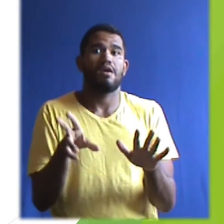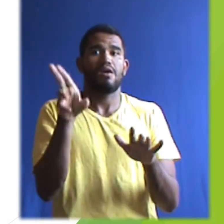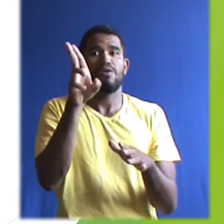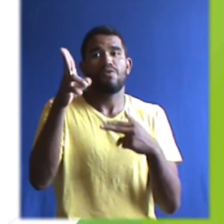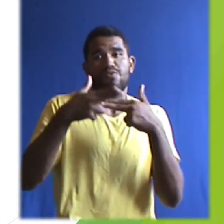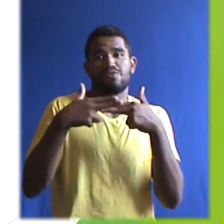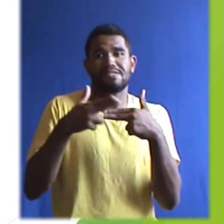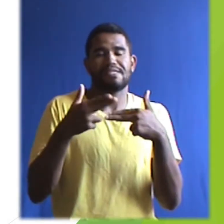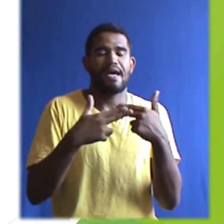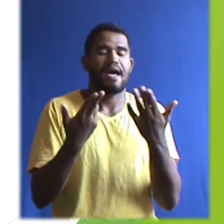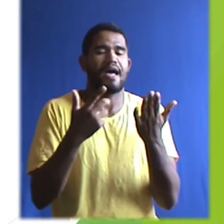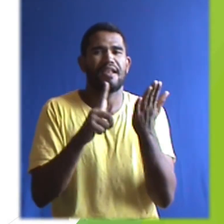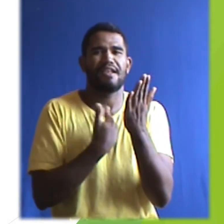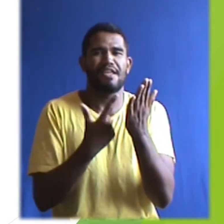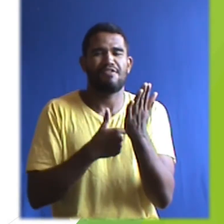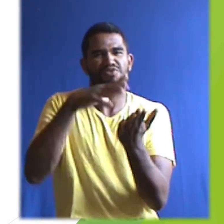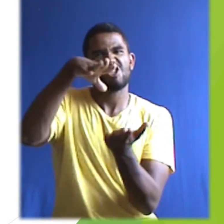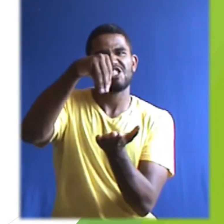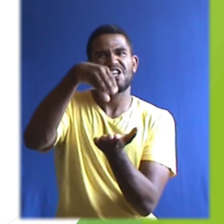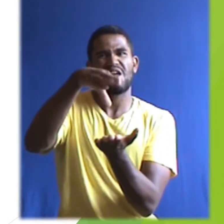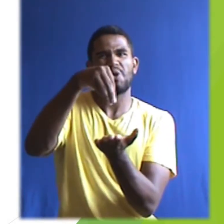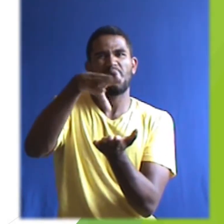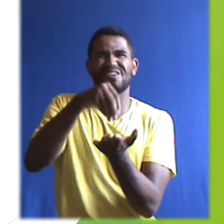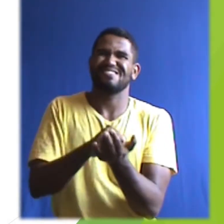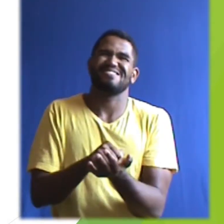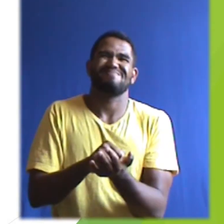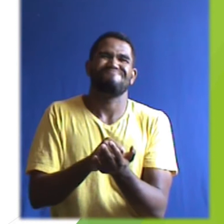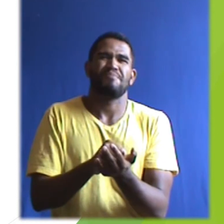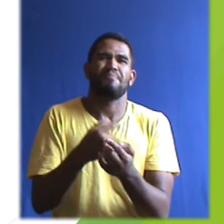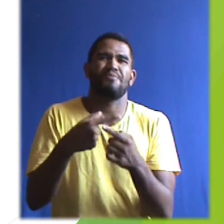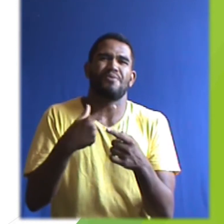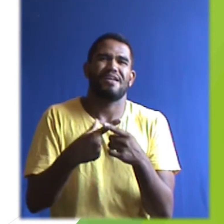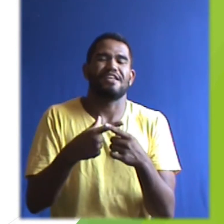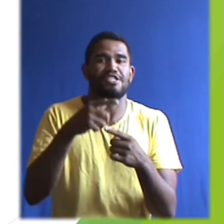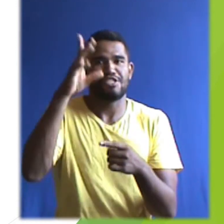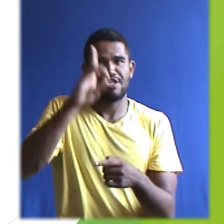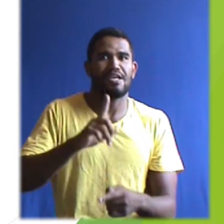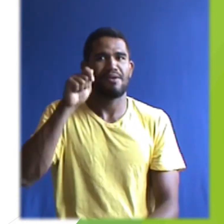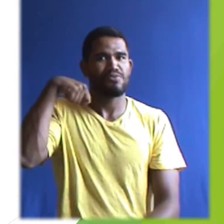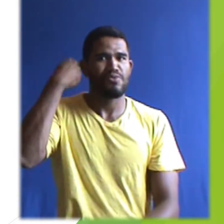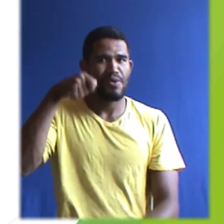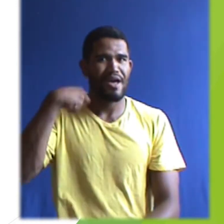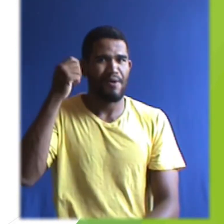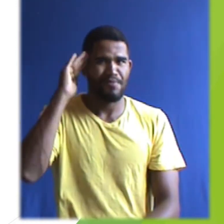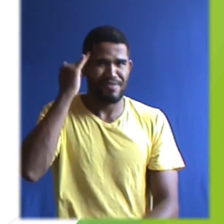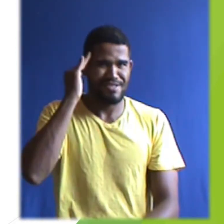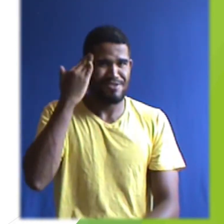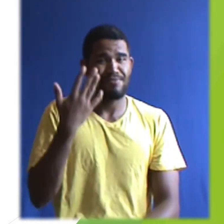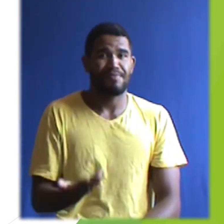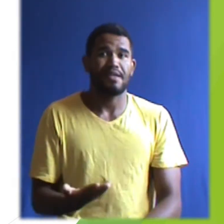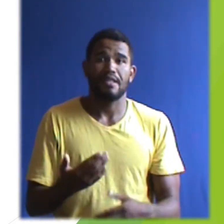gente trabalhar, ou não seria justo eu trabalhar a bibliografia básica e complementar diretamente com os livros